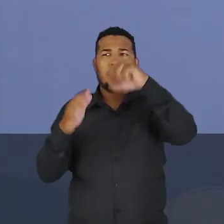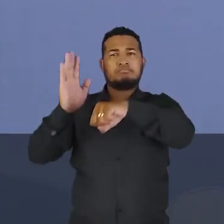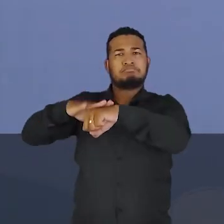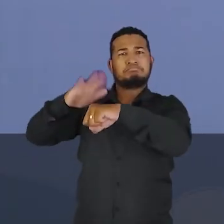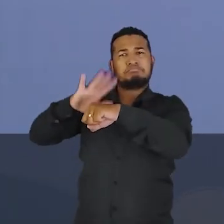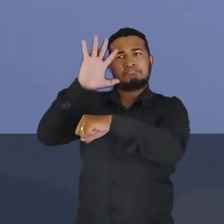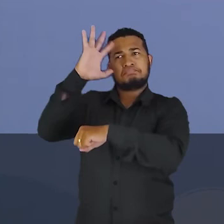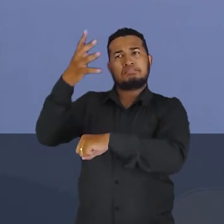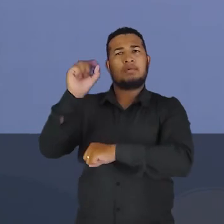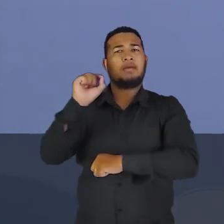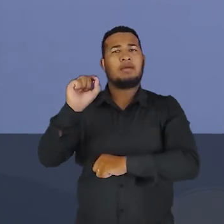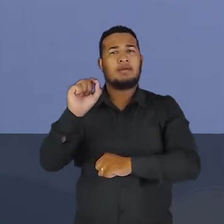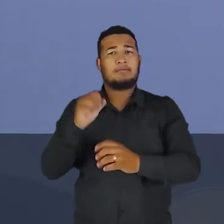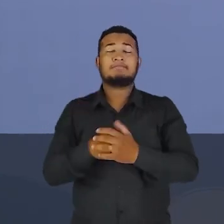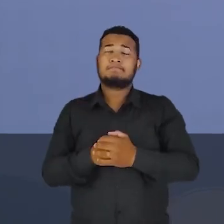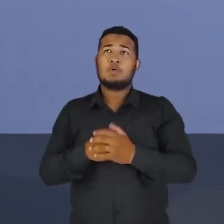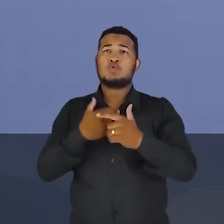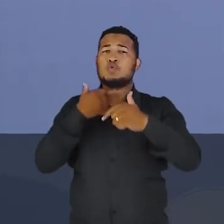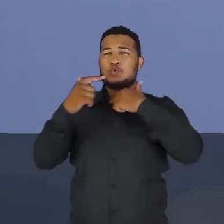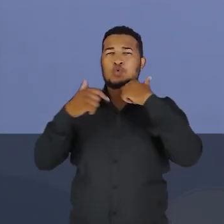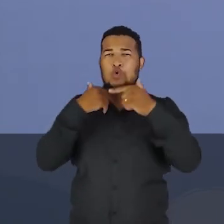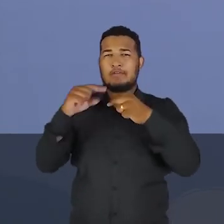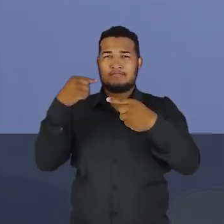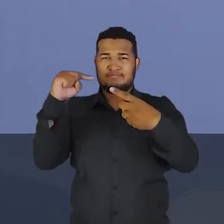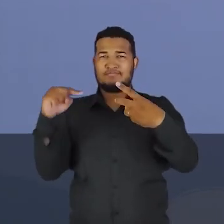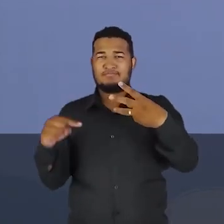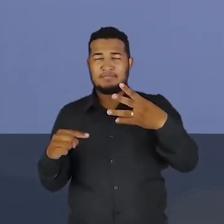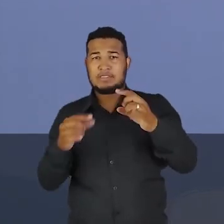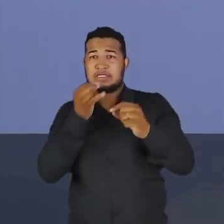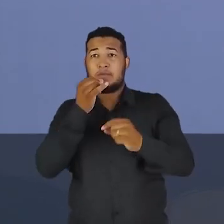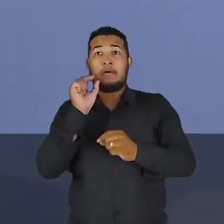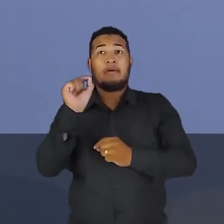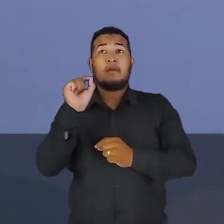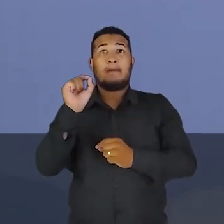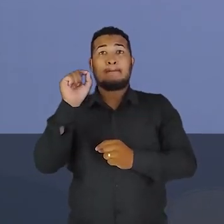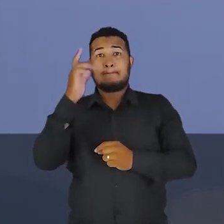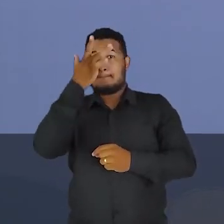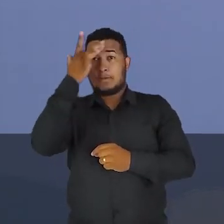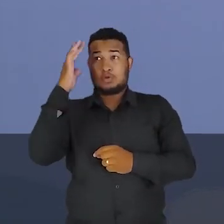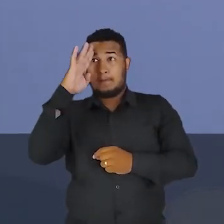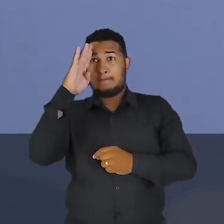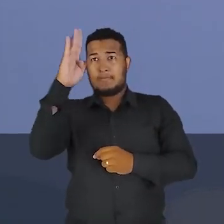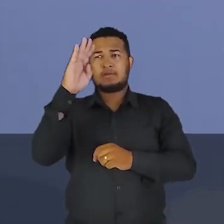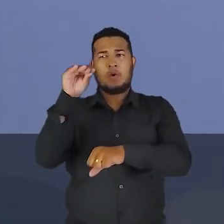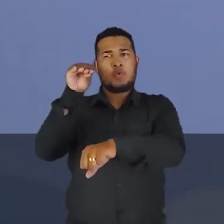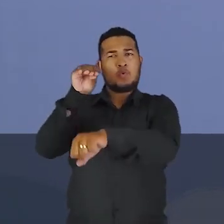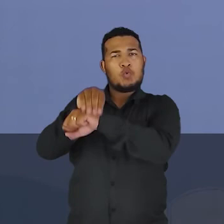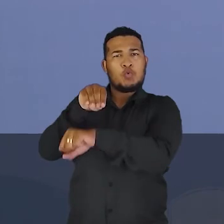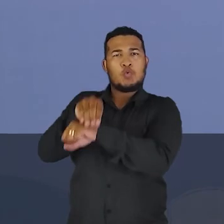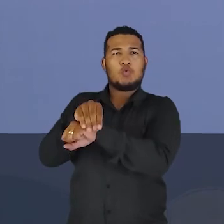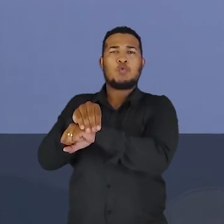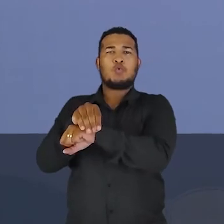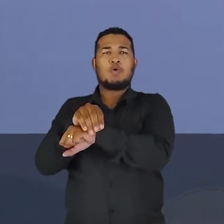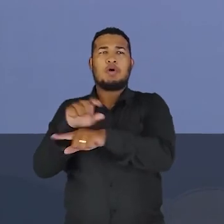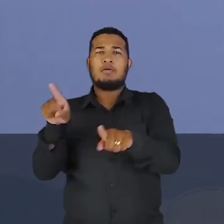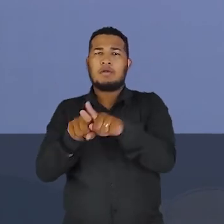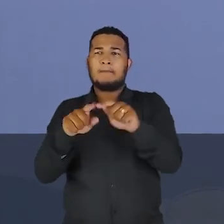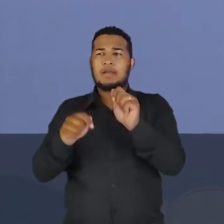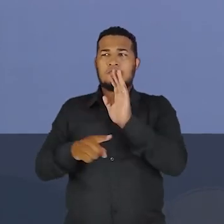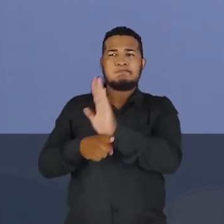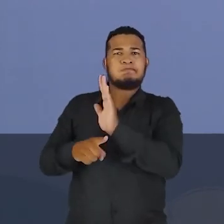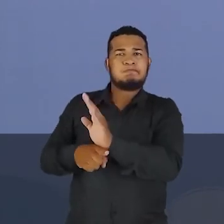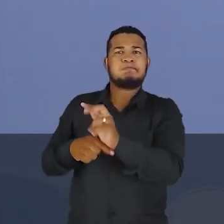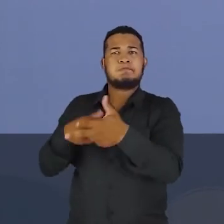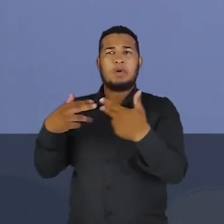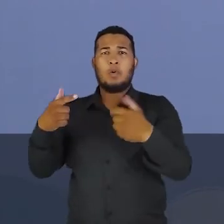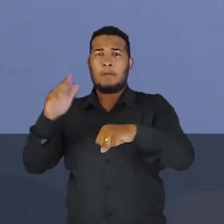bem, essas perguntas, quem são os principais cuidadores e provedores, e também quem costuma tomar